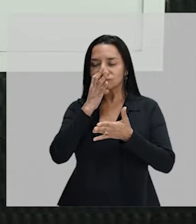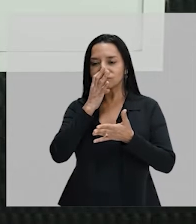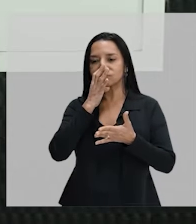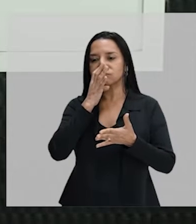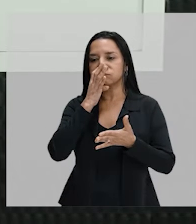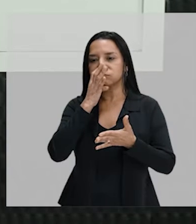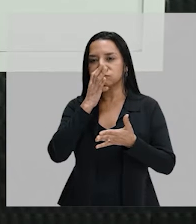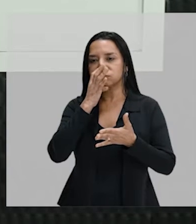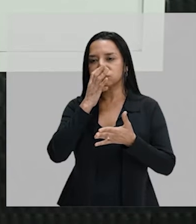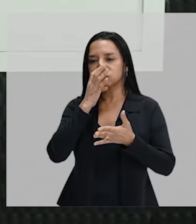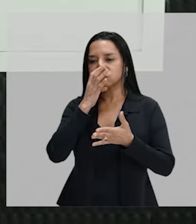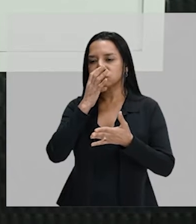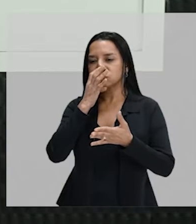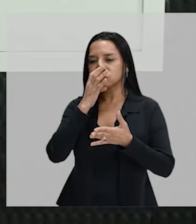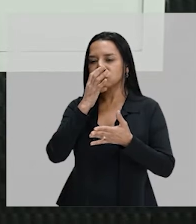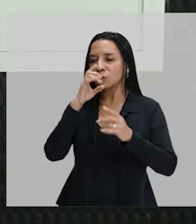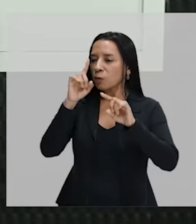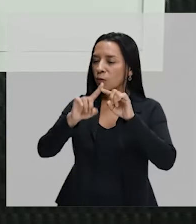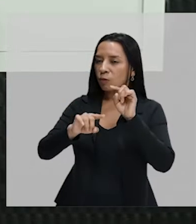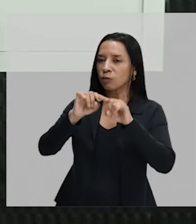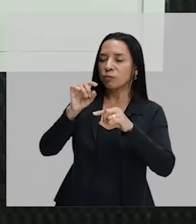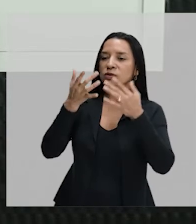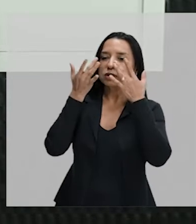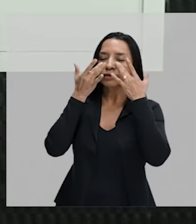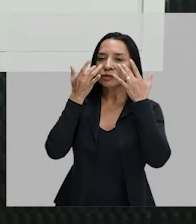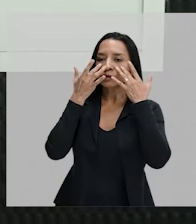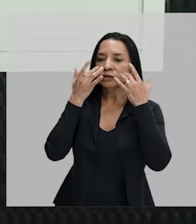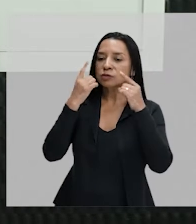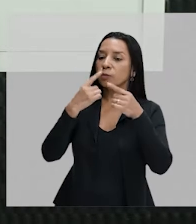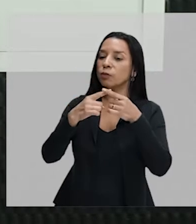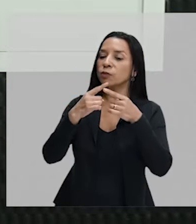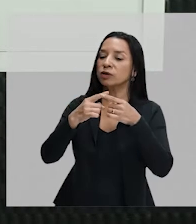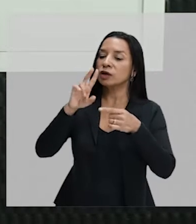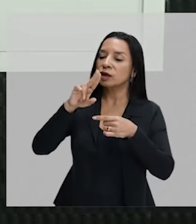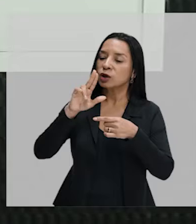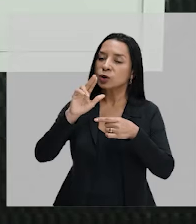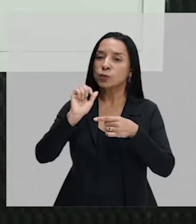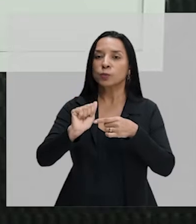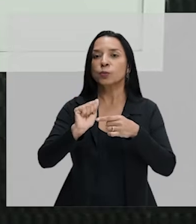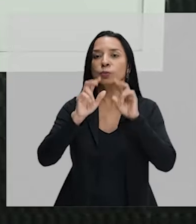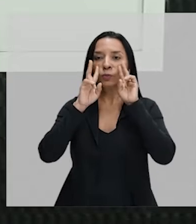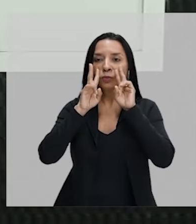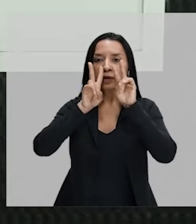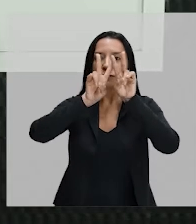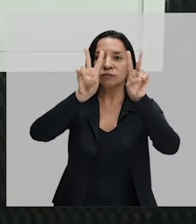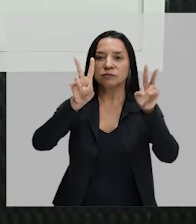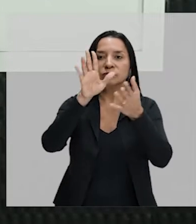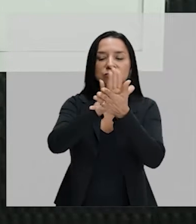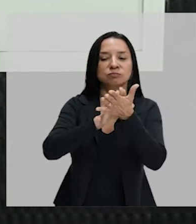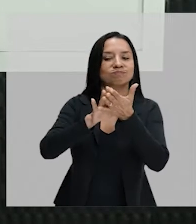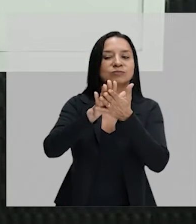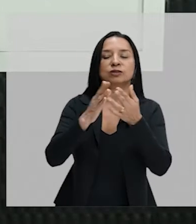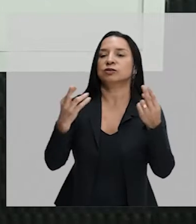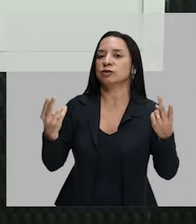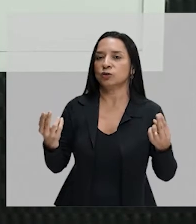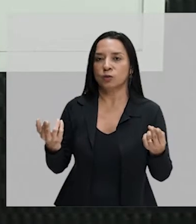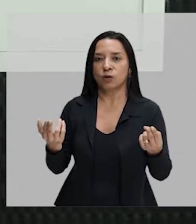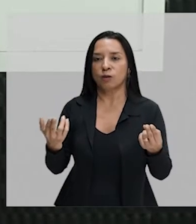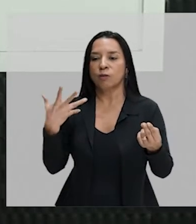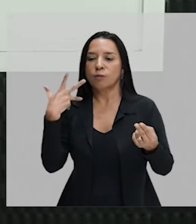por um objeto da arte. Por quê? Porque nós nunca vimos nada igual. A beleza que ela vai